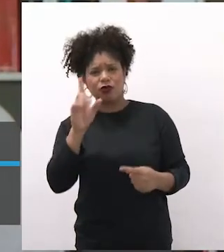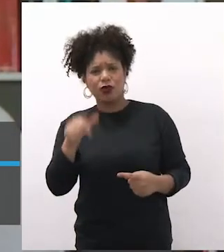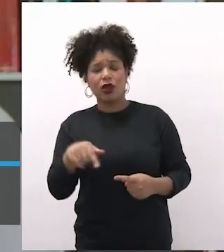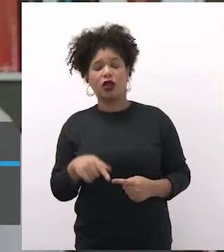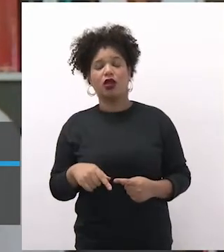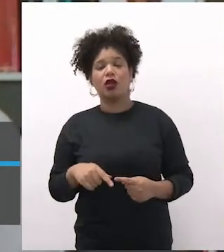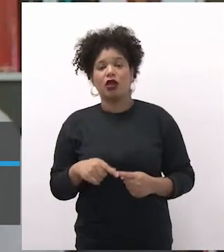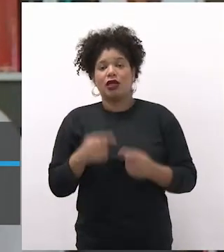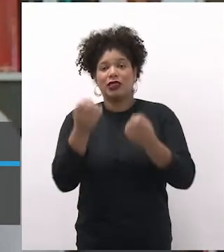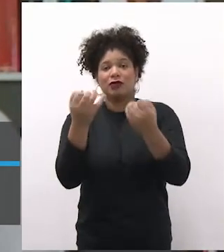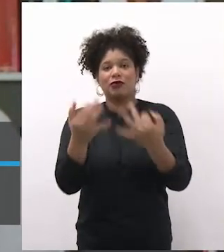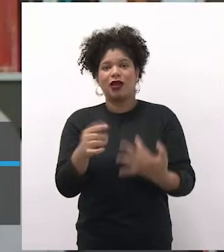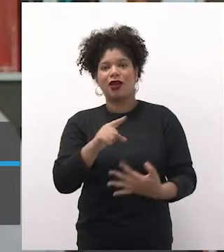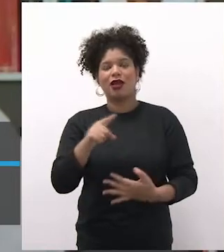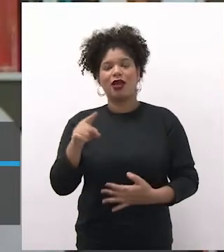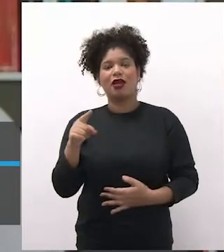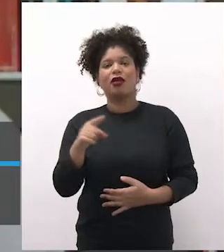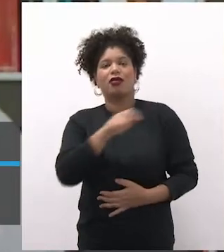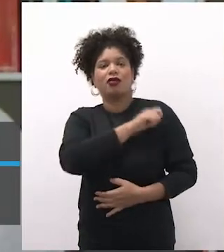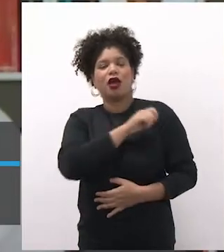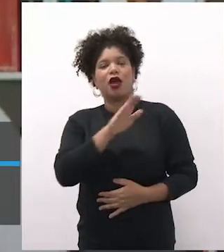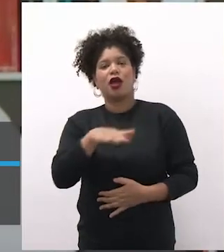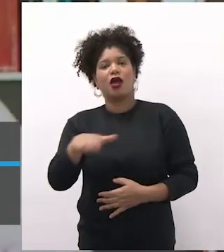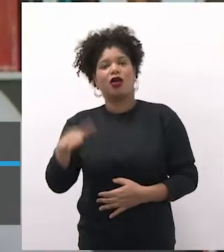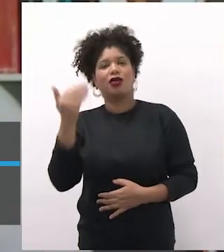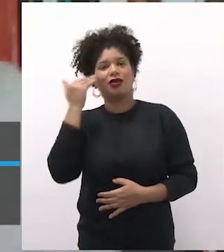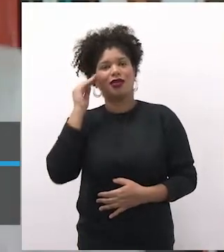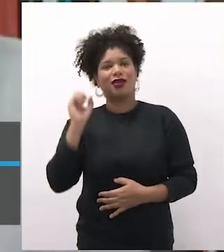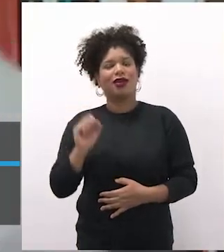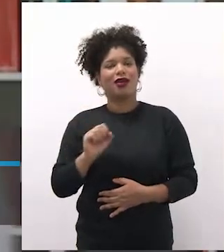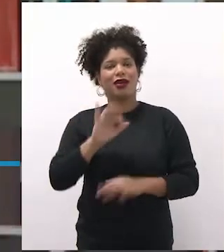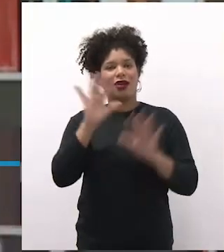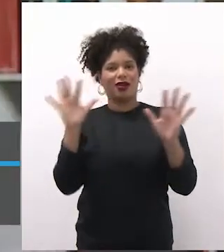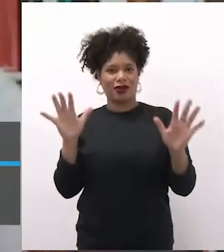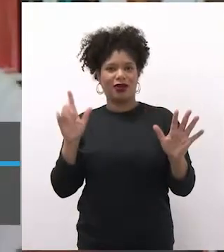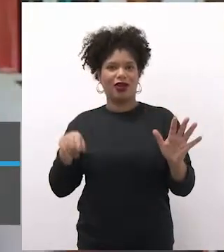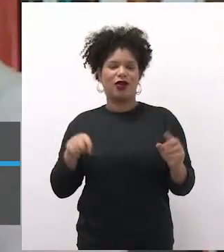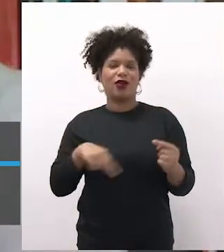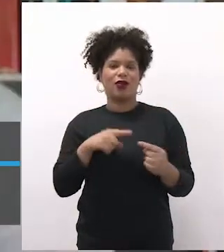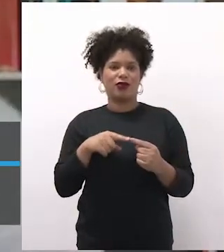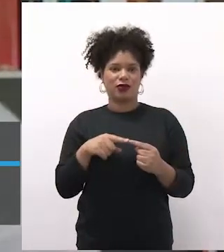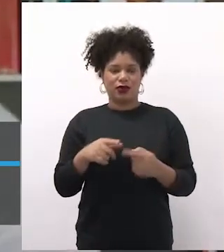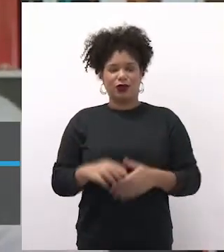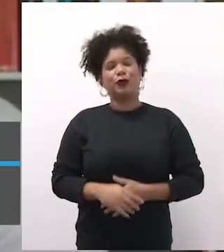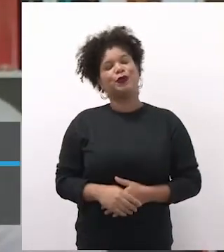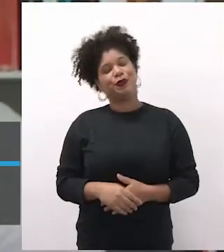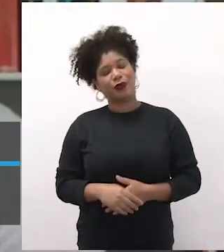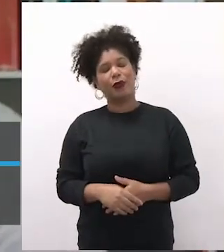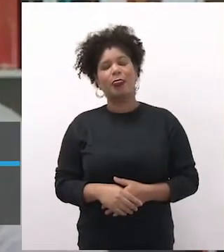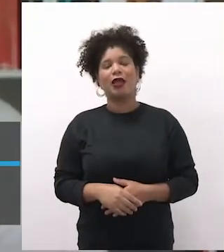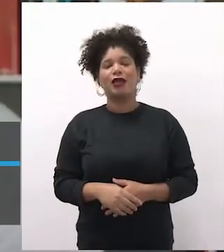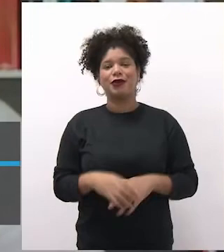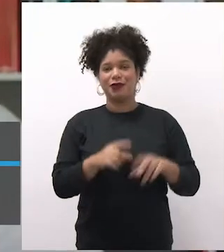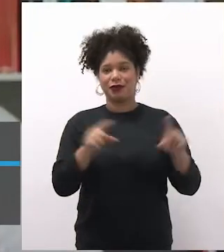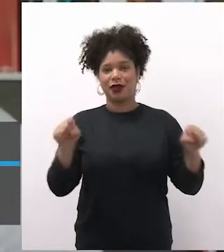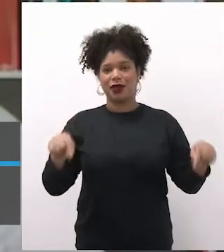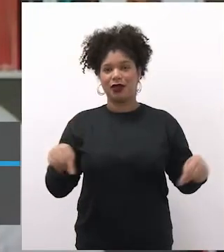com maestria, com tranquilidade e precisão. Então, essa sala de altas